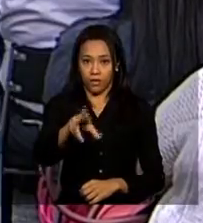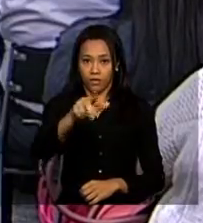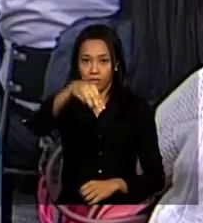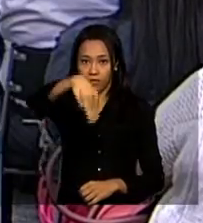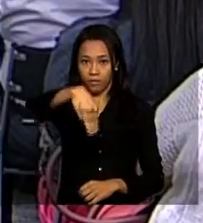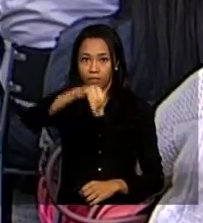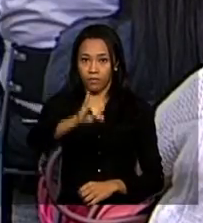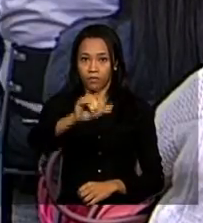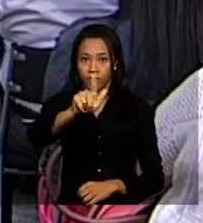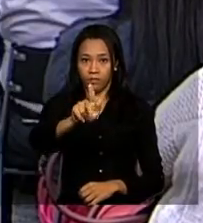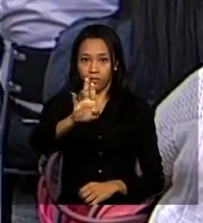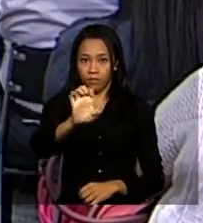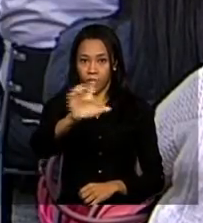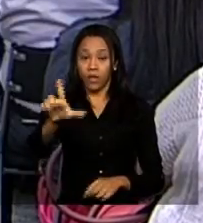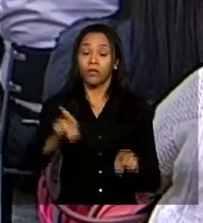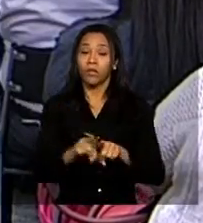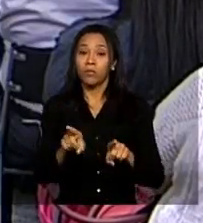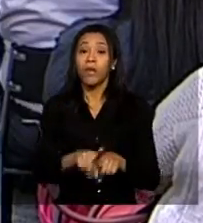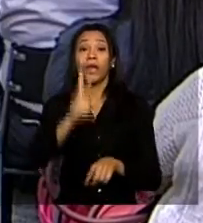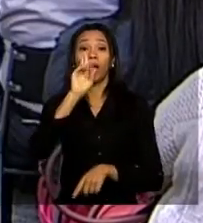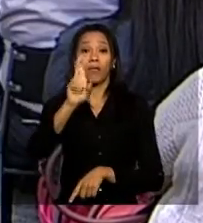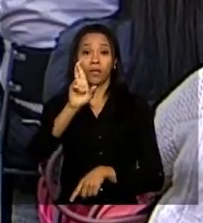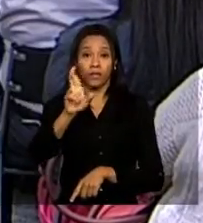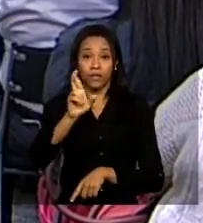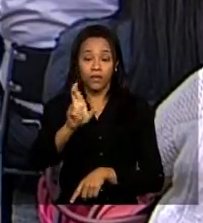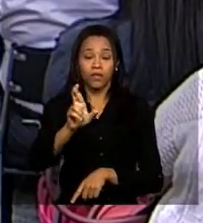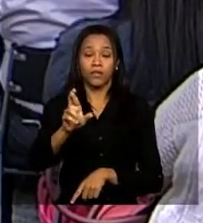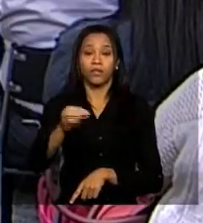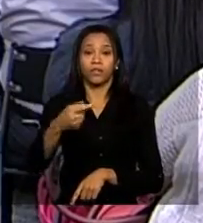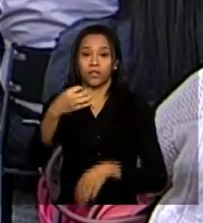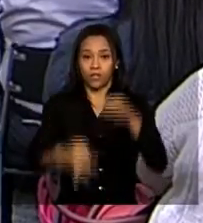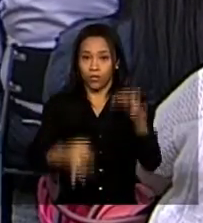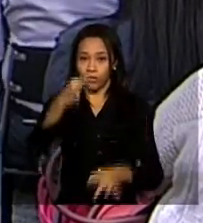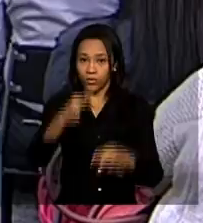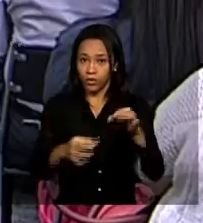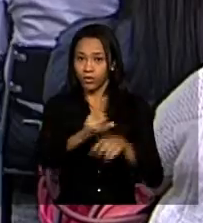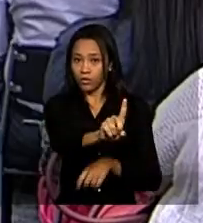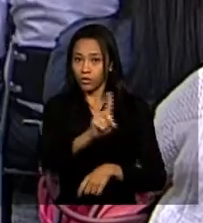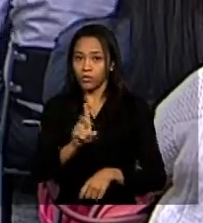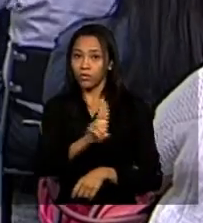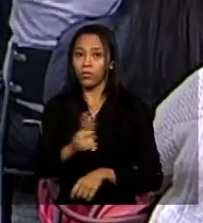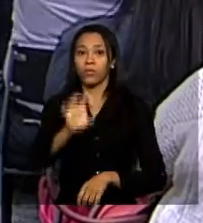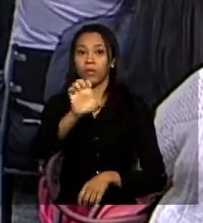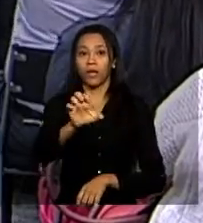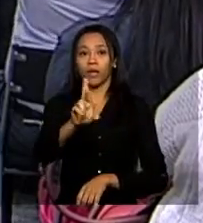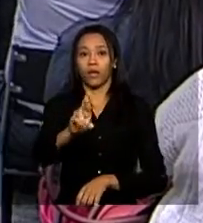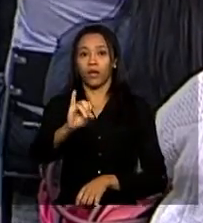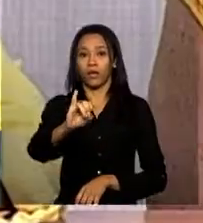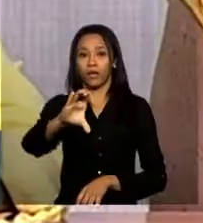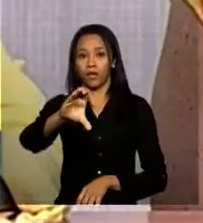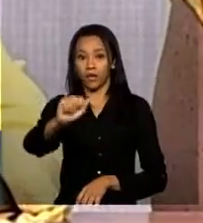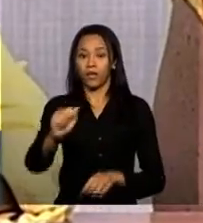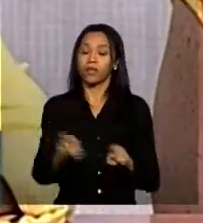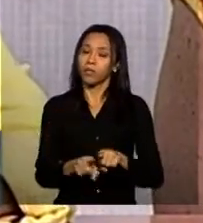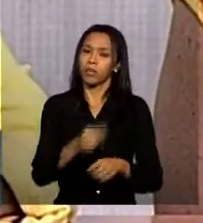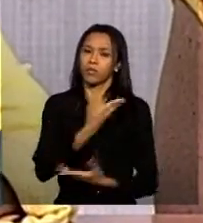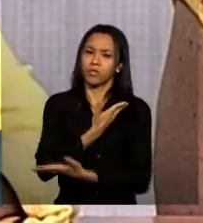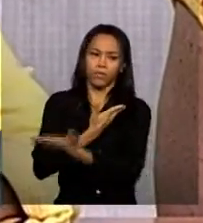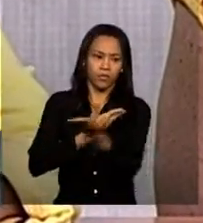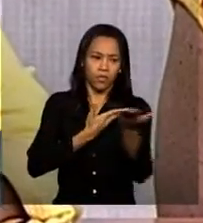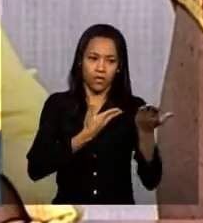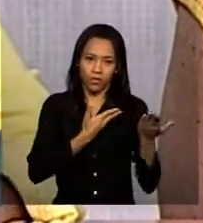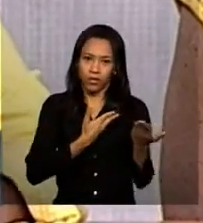representante do ministro da Justiça, a deputada Érica Cocaia, os colegas de governo que estão